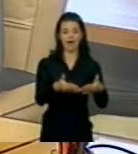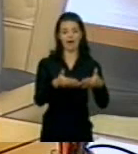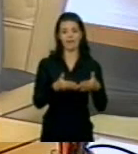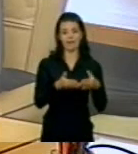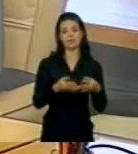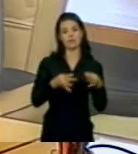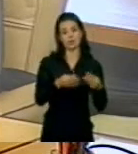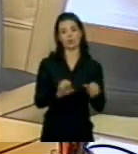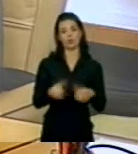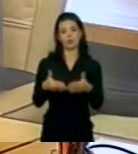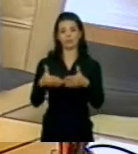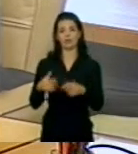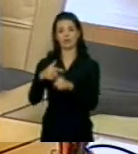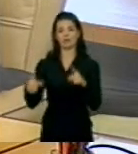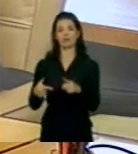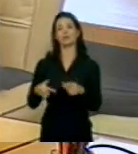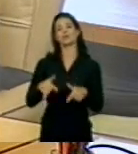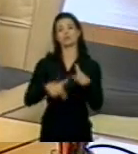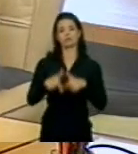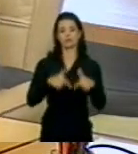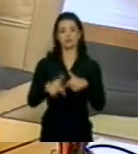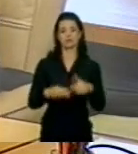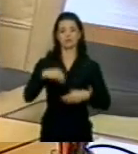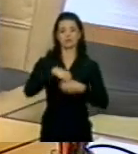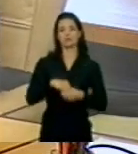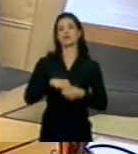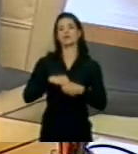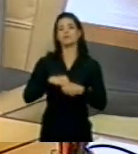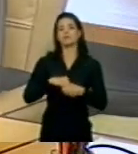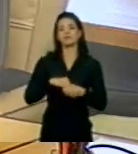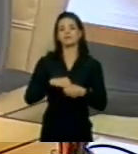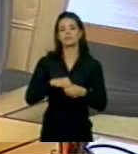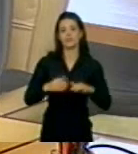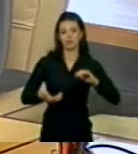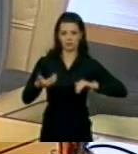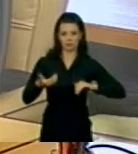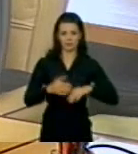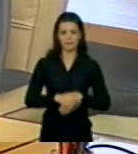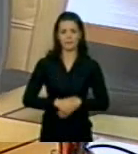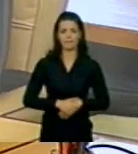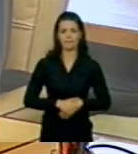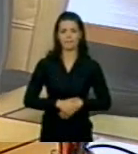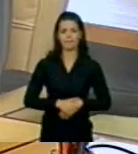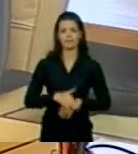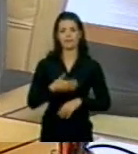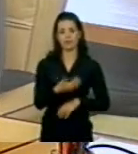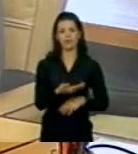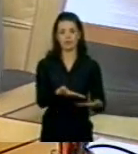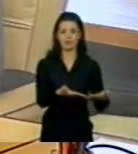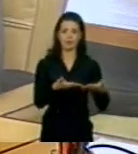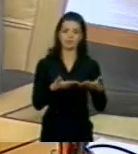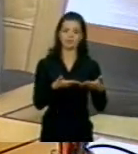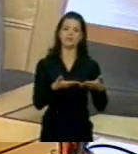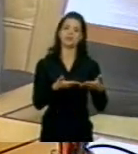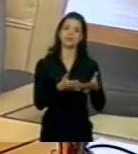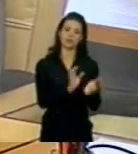do exercício das funções parlamentares. Este é o cerne da pretensão que deriva do contido